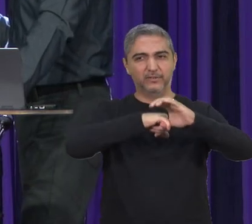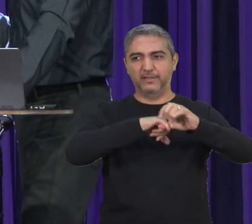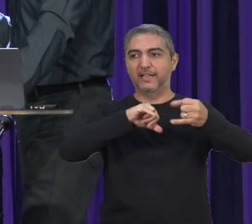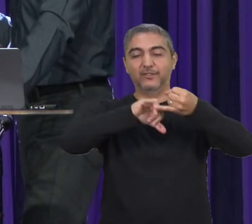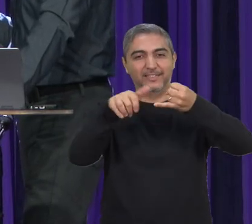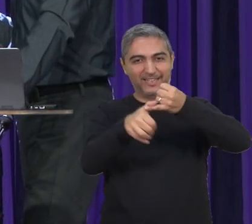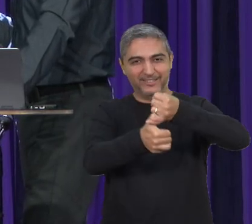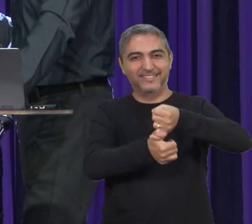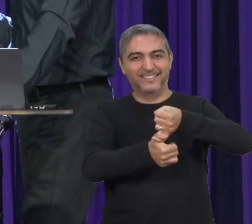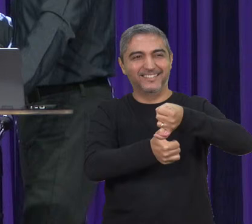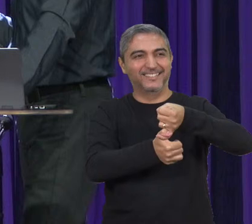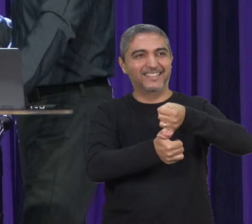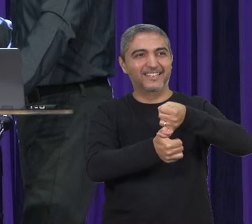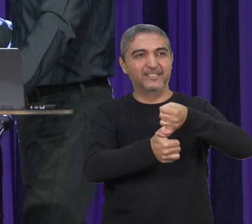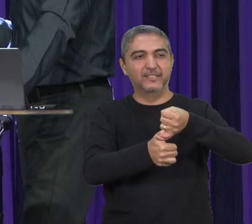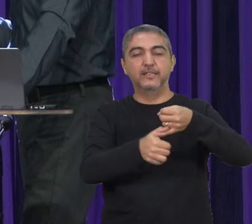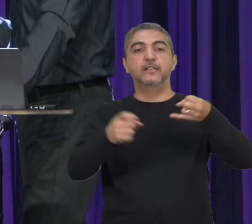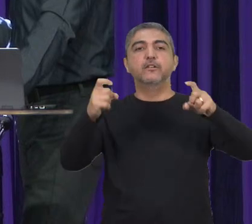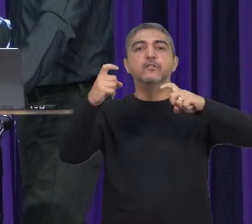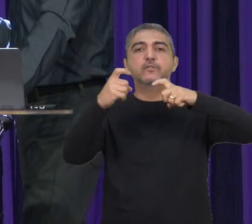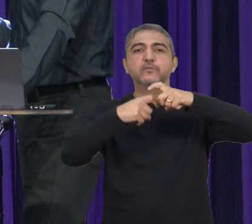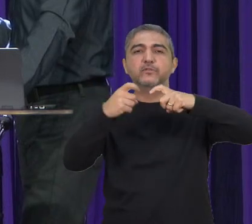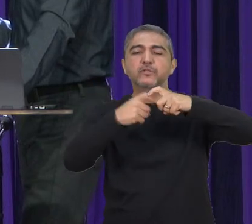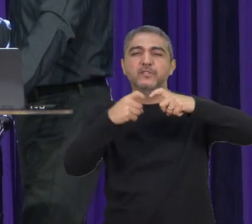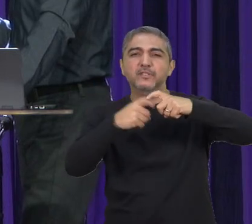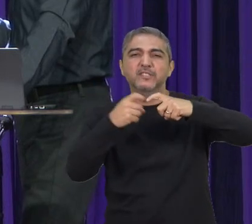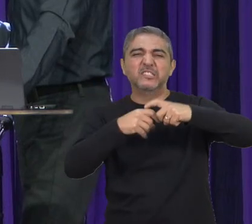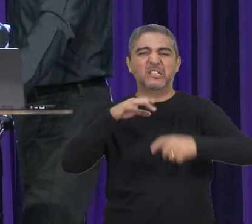imoralidade sexual, roubo,